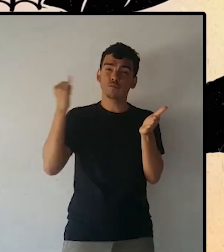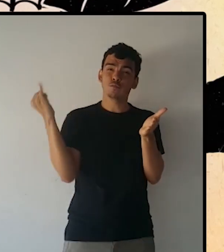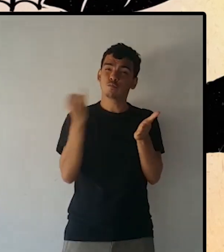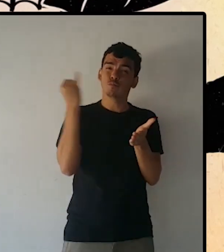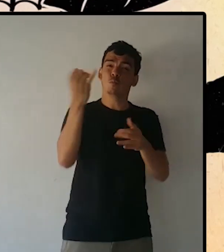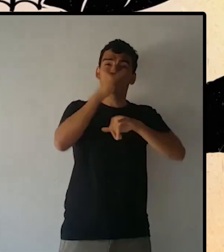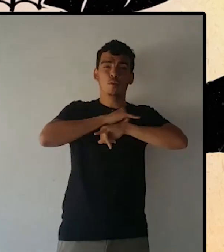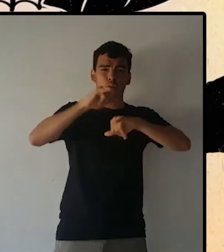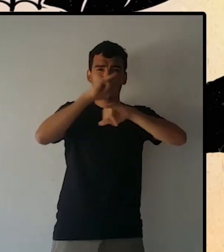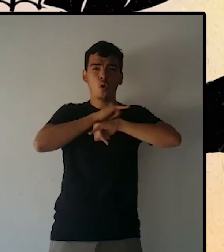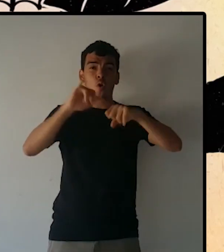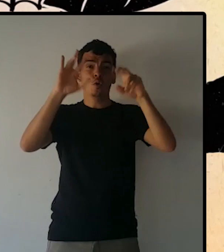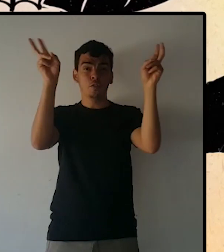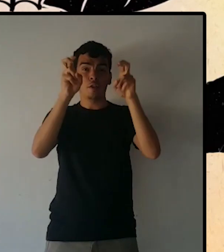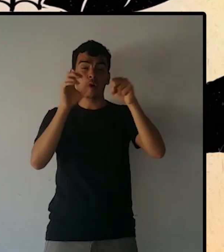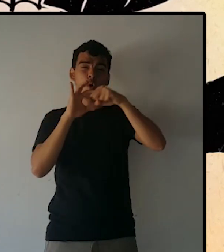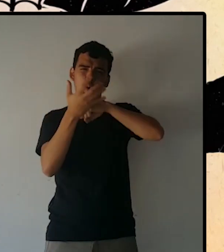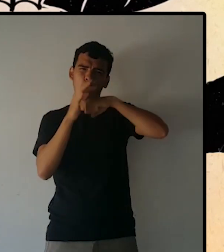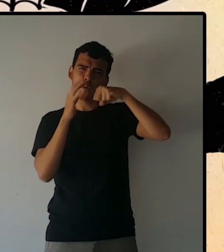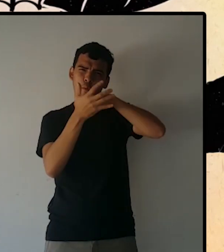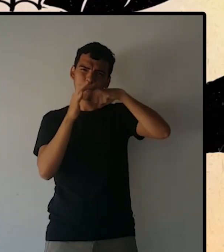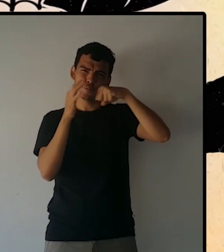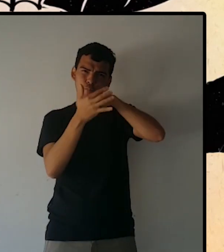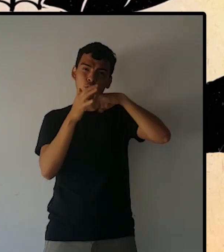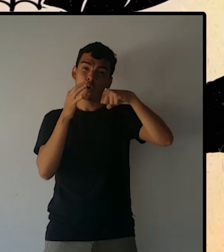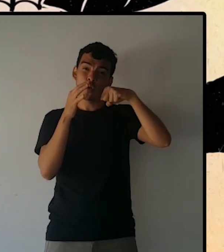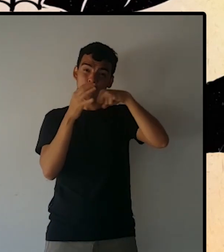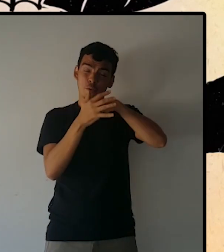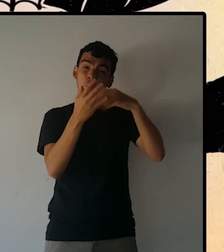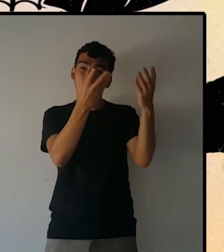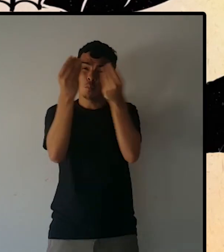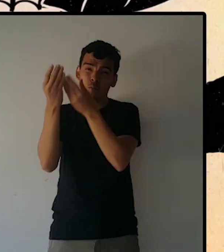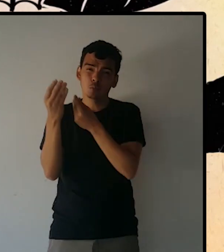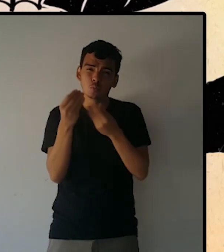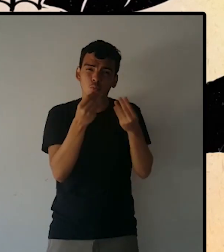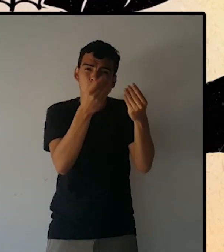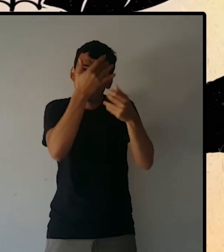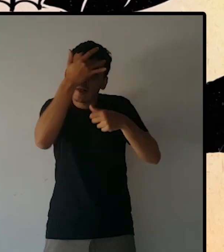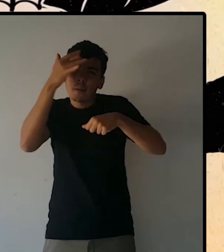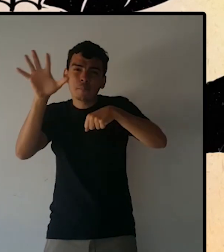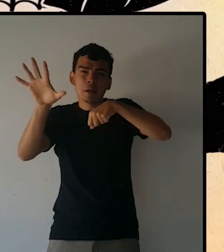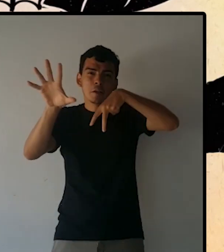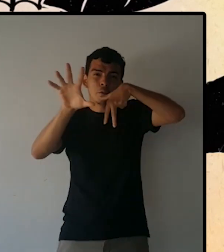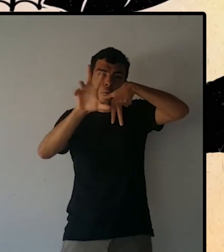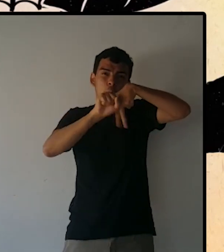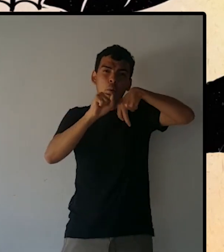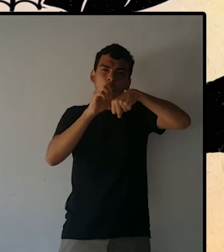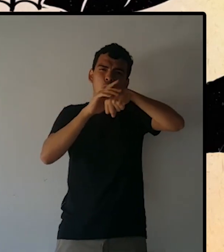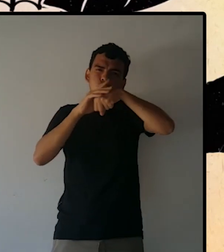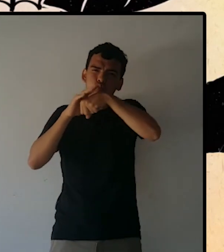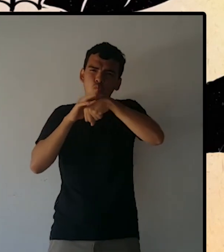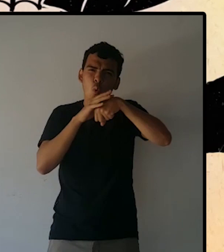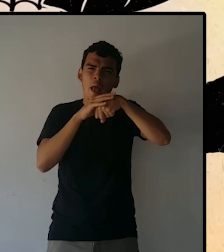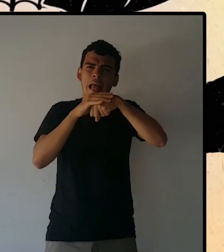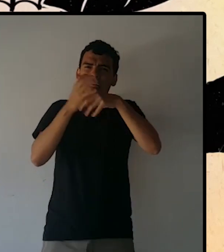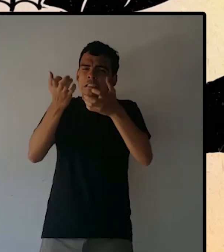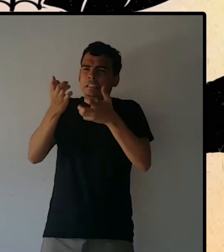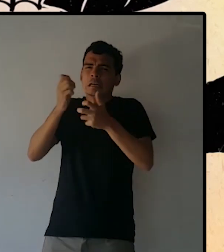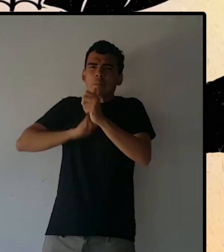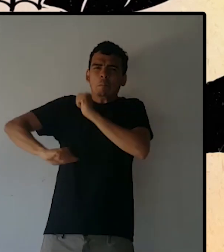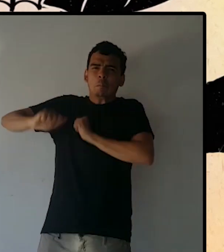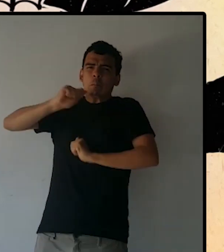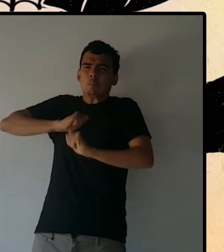informação. Covid-19 é um novo tema. Tem muita gente ficando doente. Caça, apura